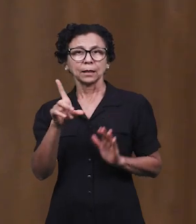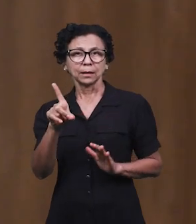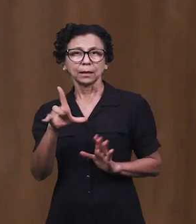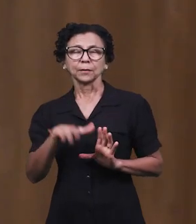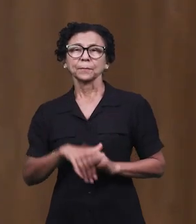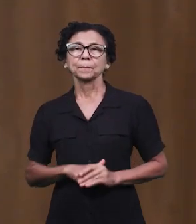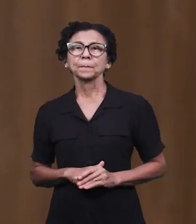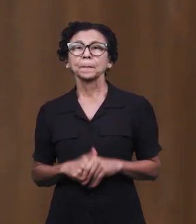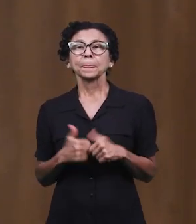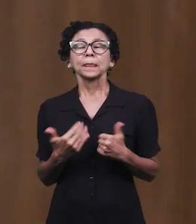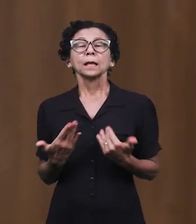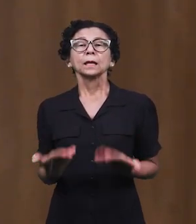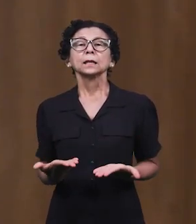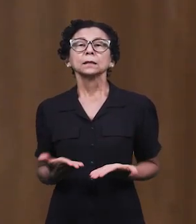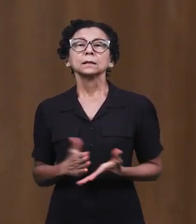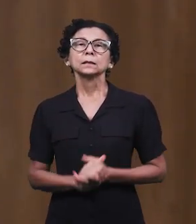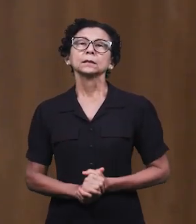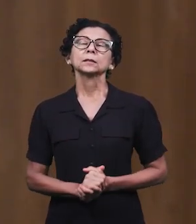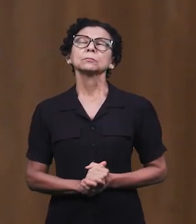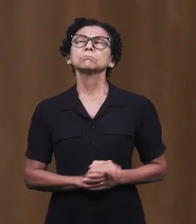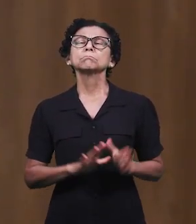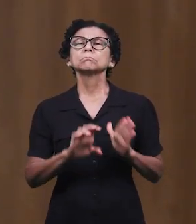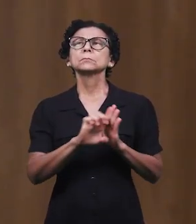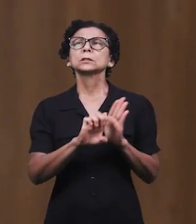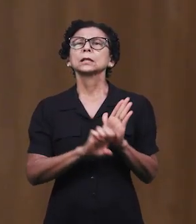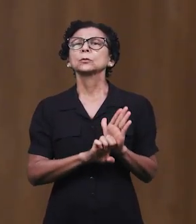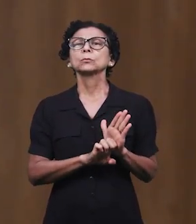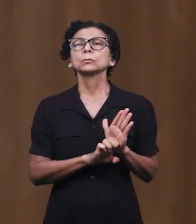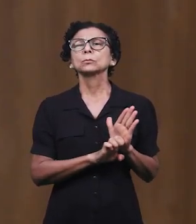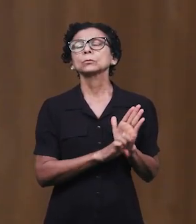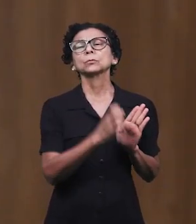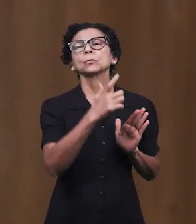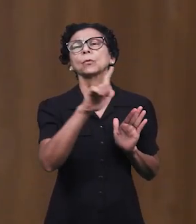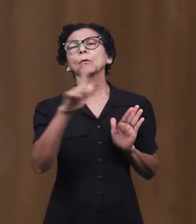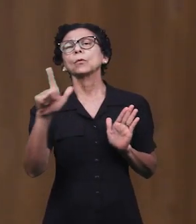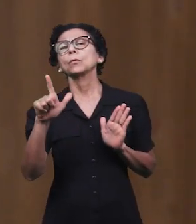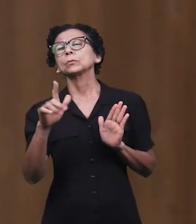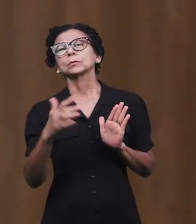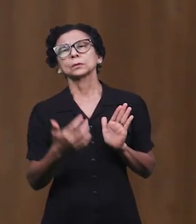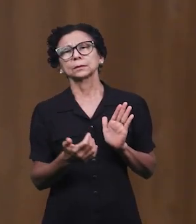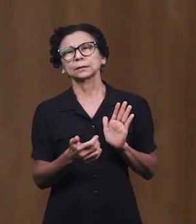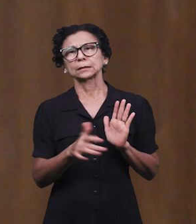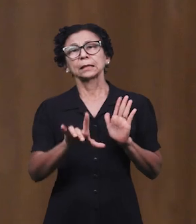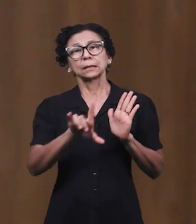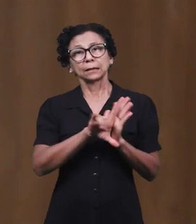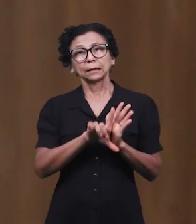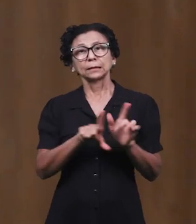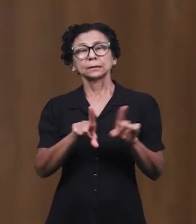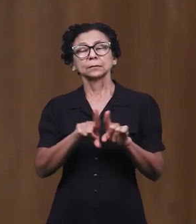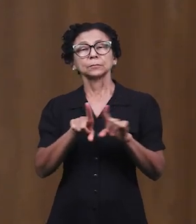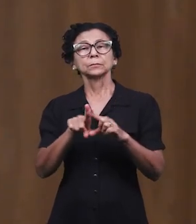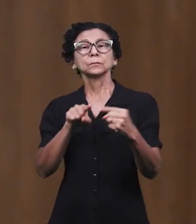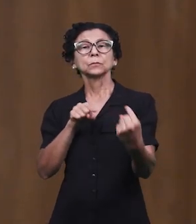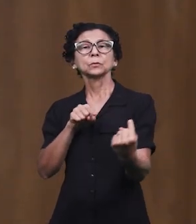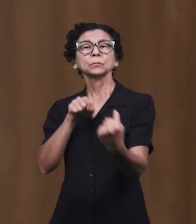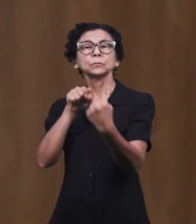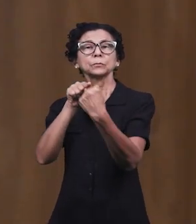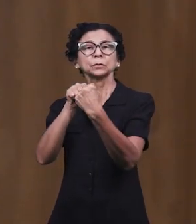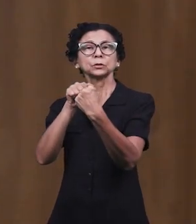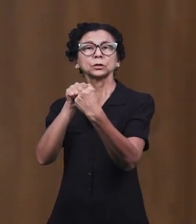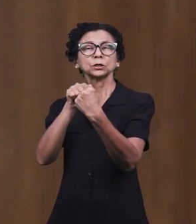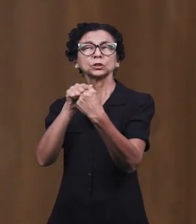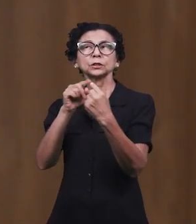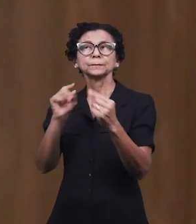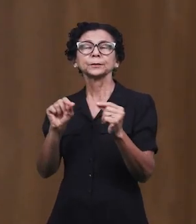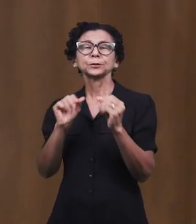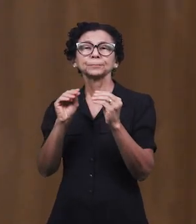em geral, não só a trabalhista, mas tanto o Estatuto como outras legislações, elas têm assim, o objetivo de suprimir,